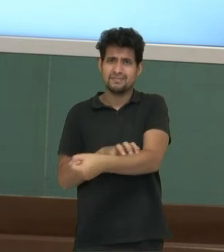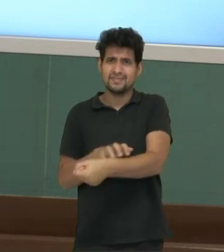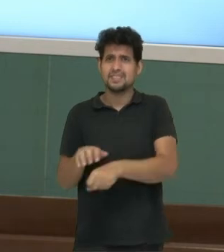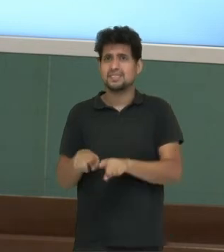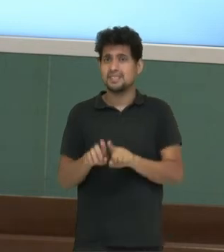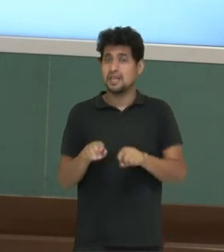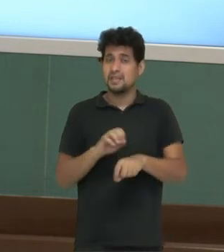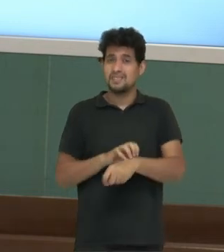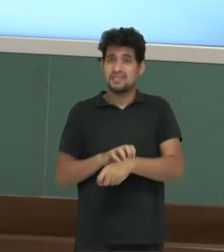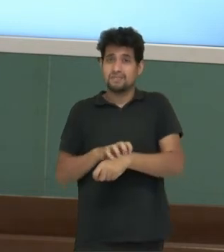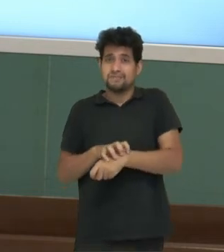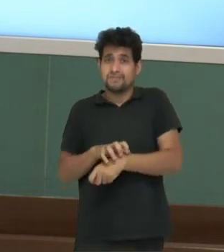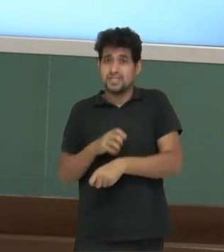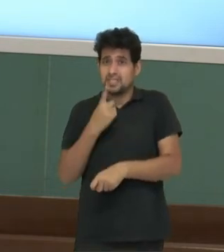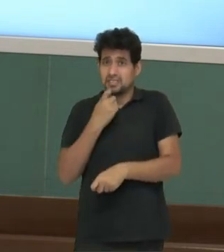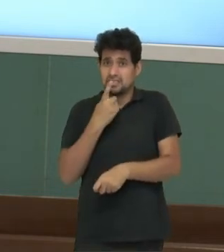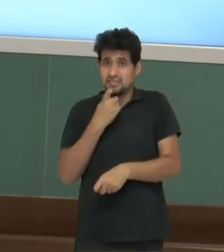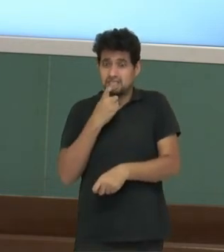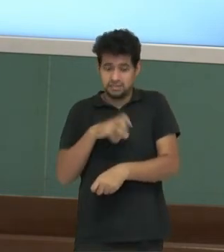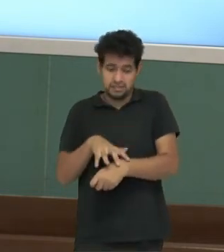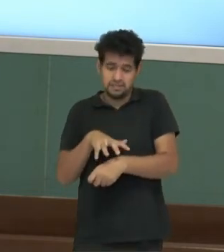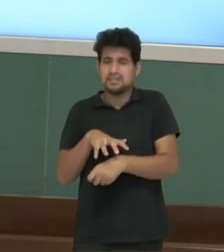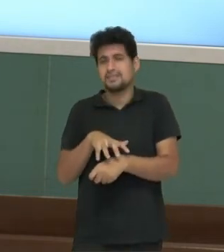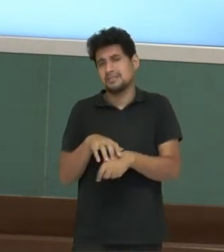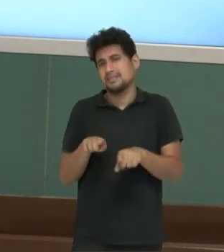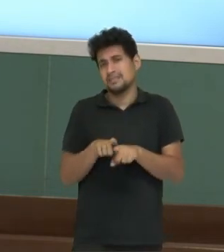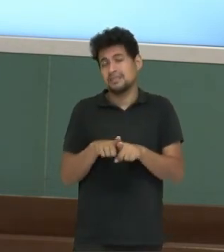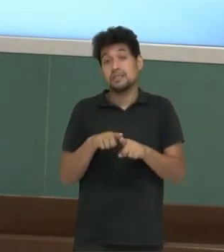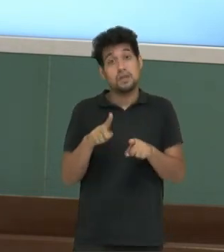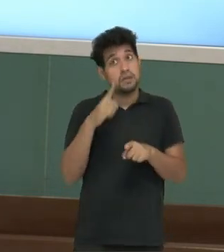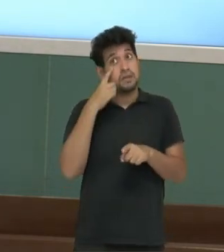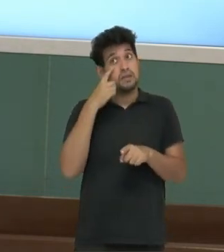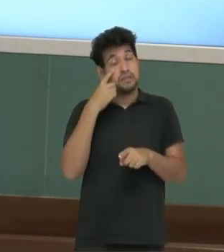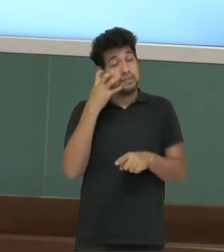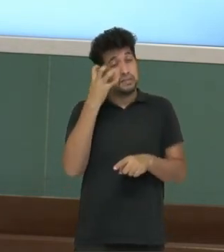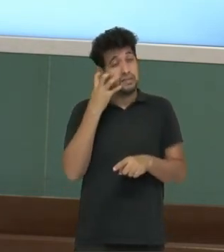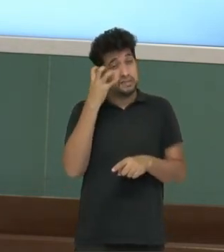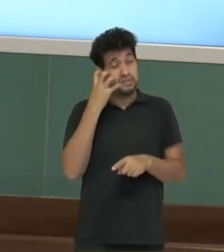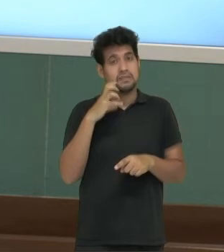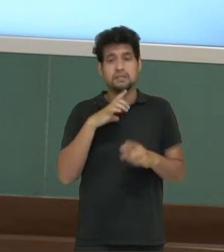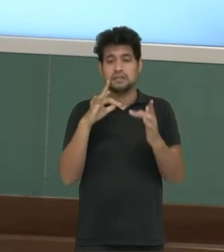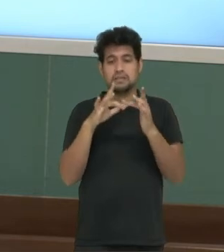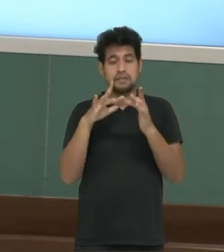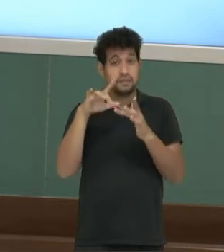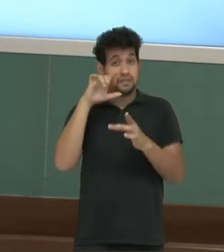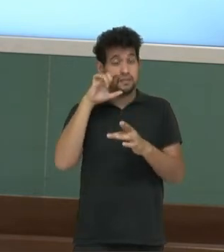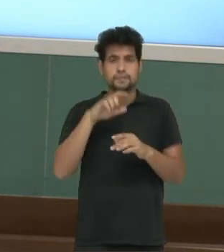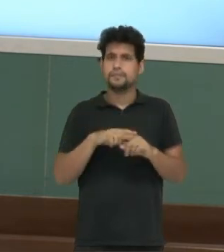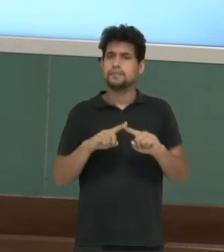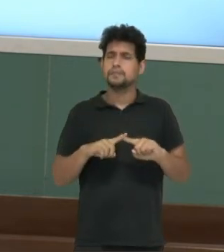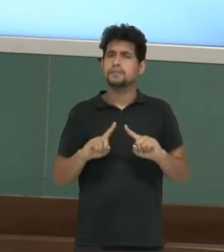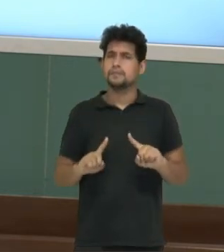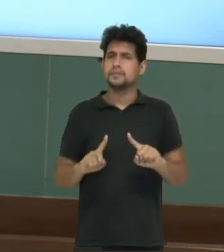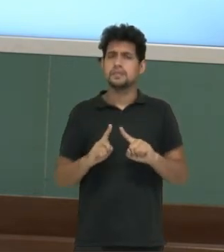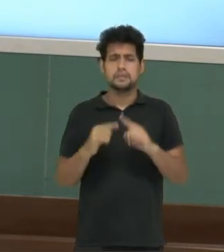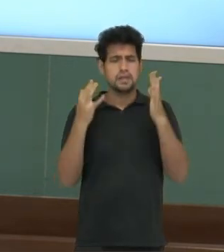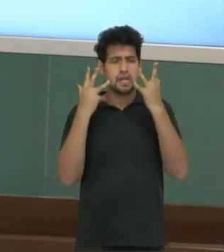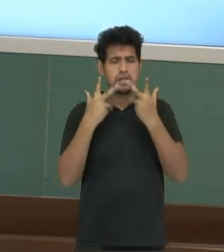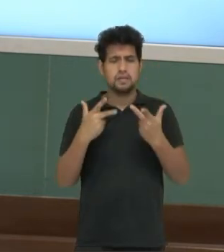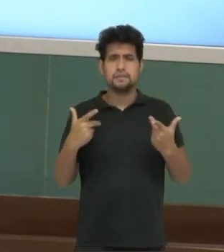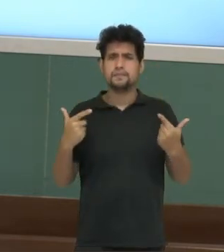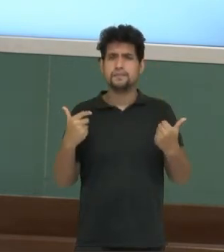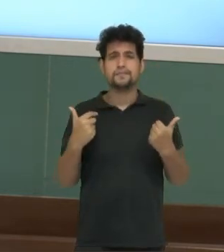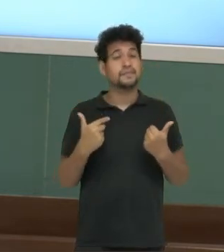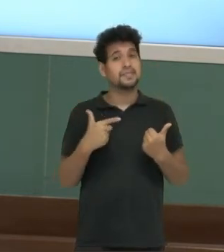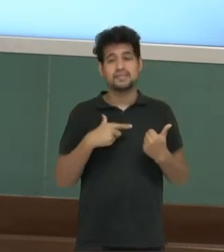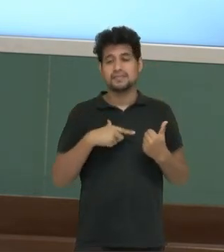uma inflamação, né? Uma infecção nos olhos, por exemplo, se forem entrar em contato com os olhos. Mas esses animais, eles